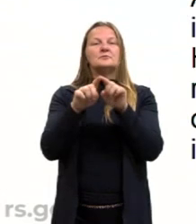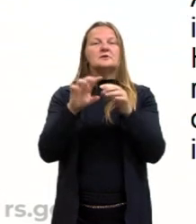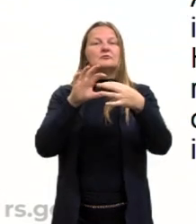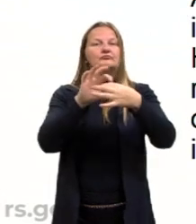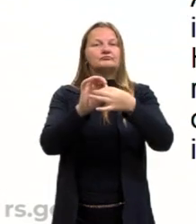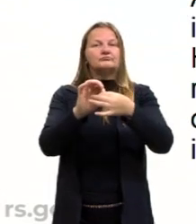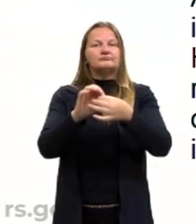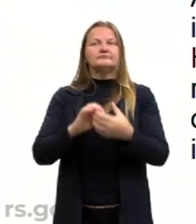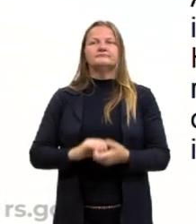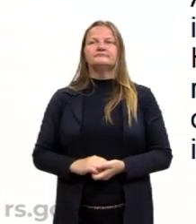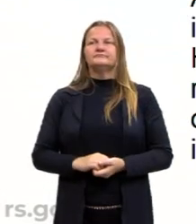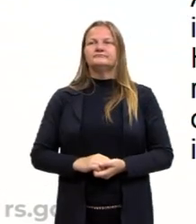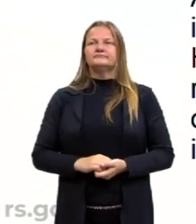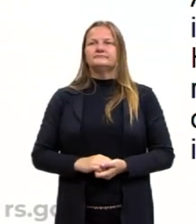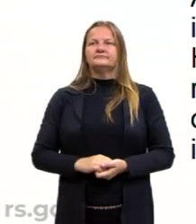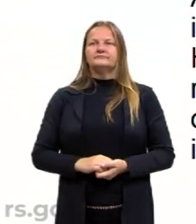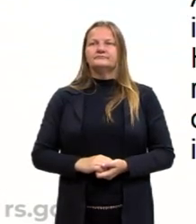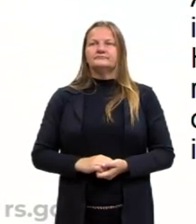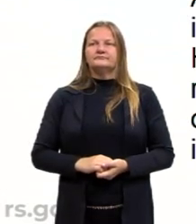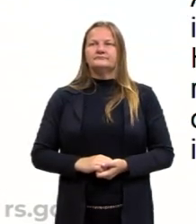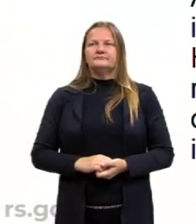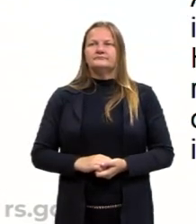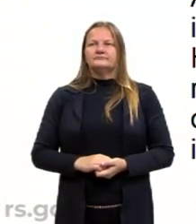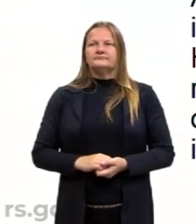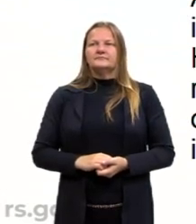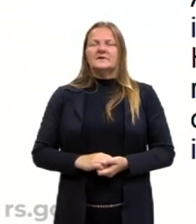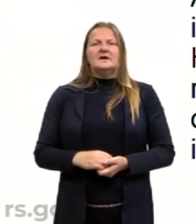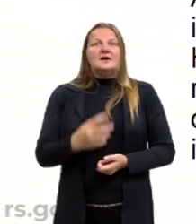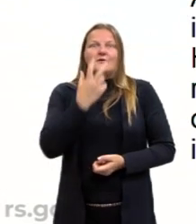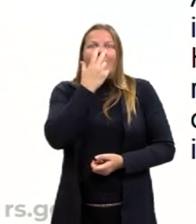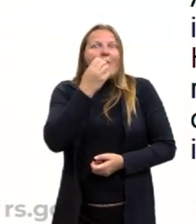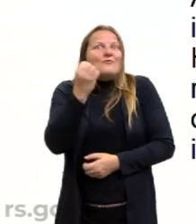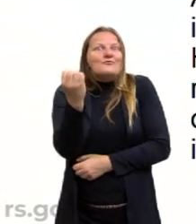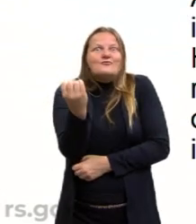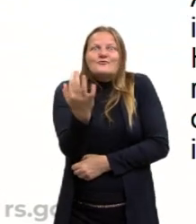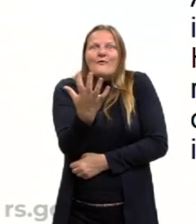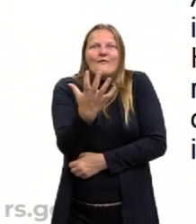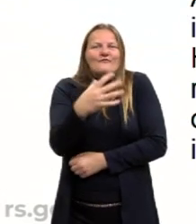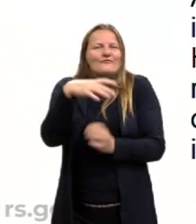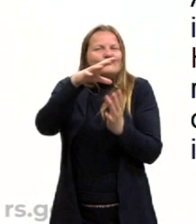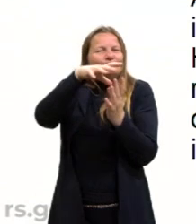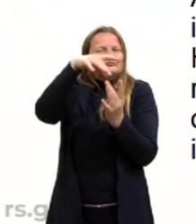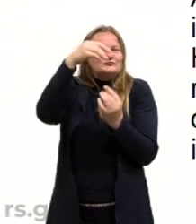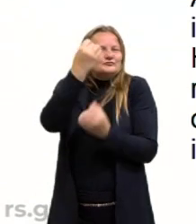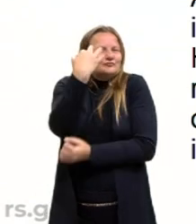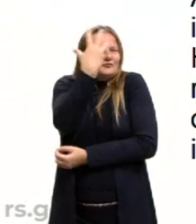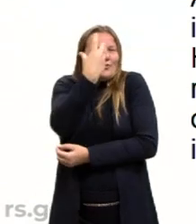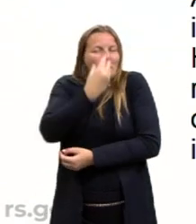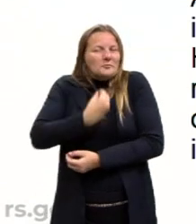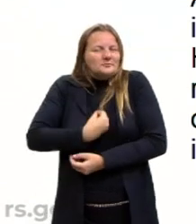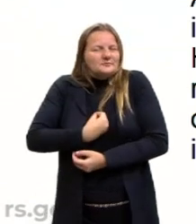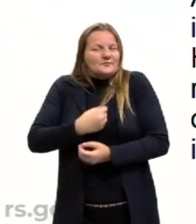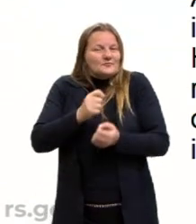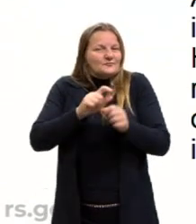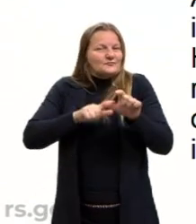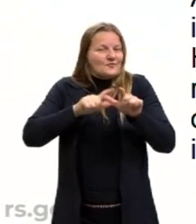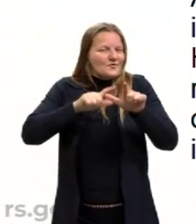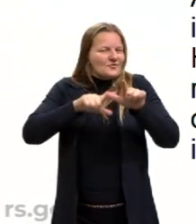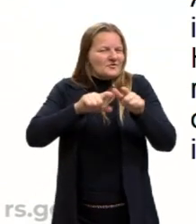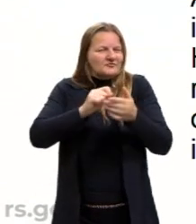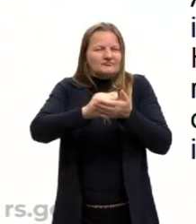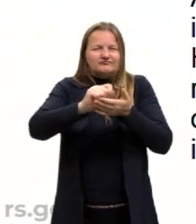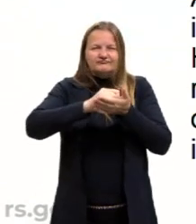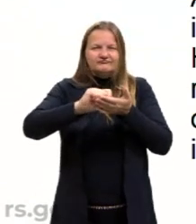avelock chama de um novo Estado de Espírito o espírito alfabético originou transformação